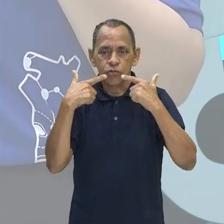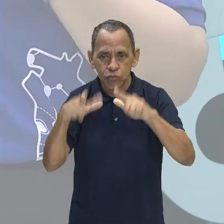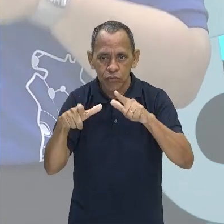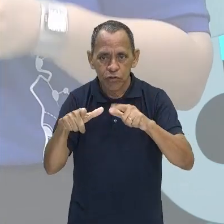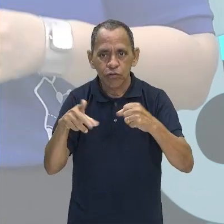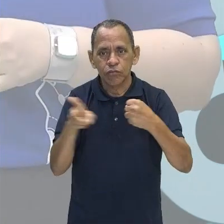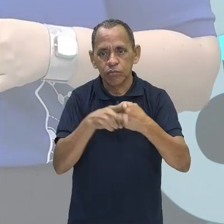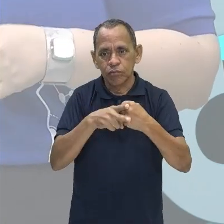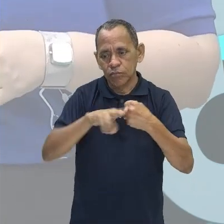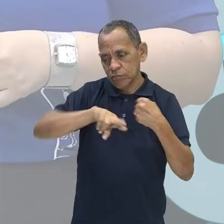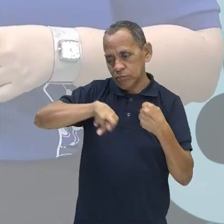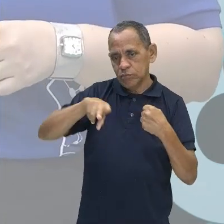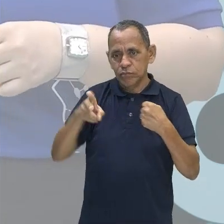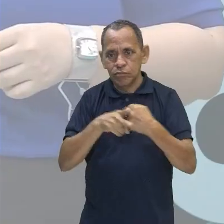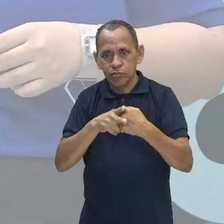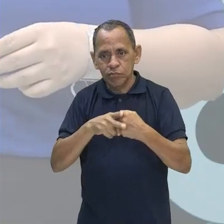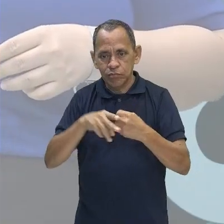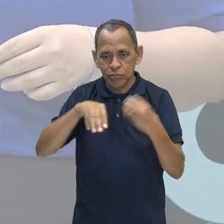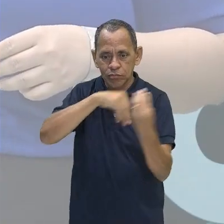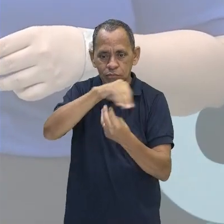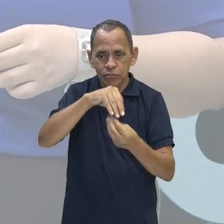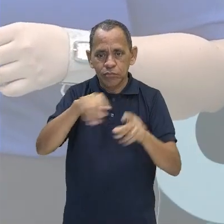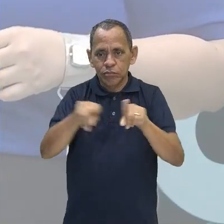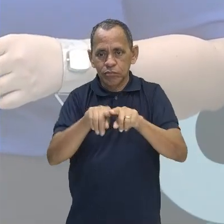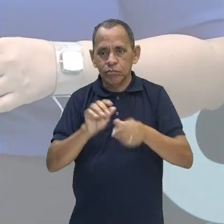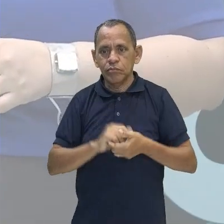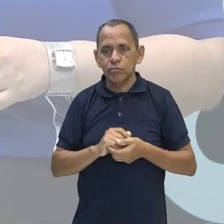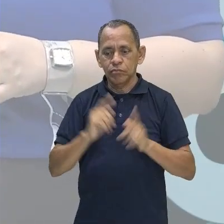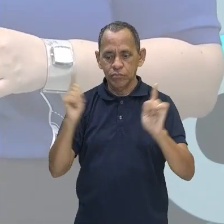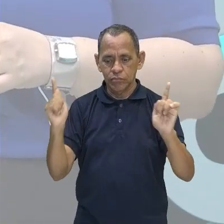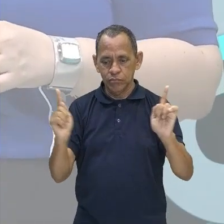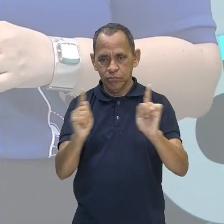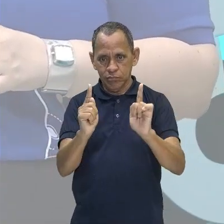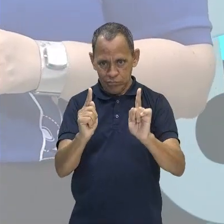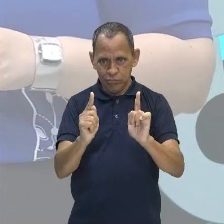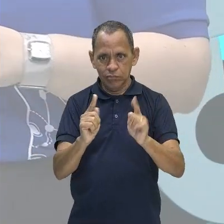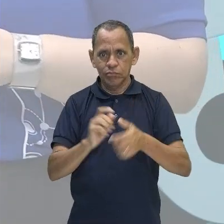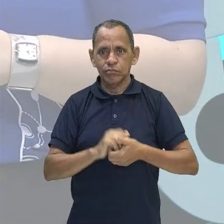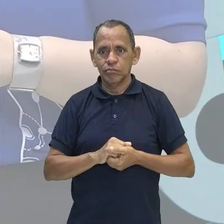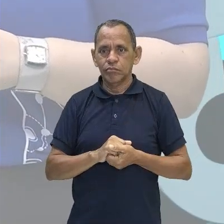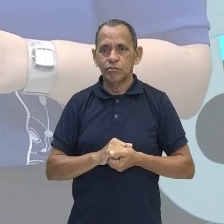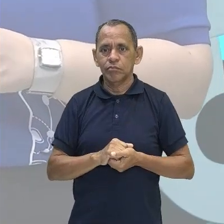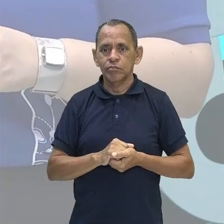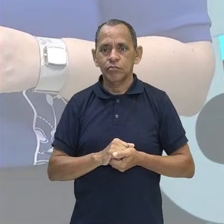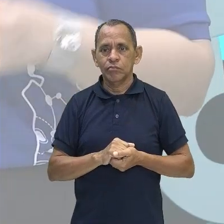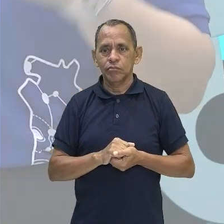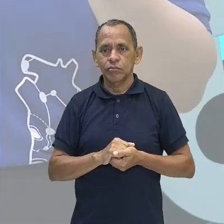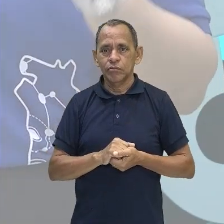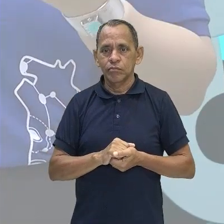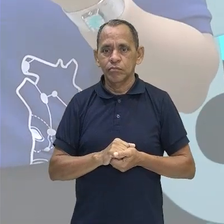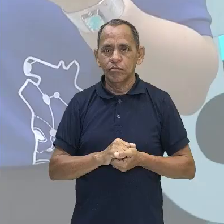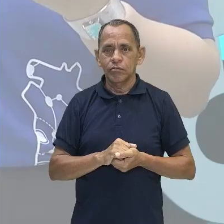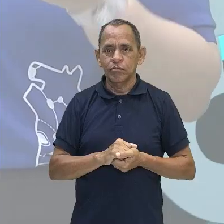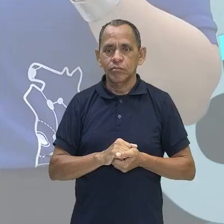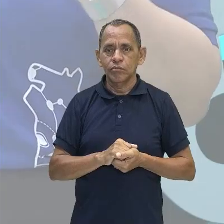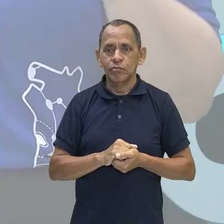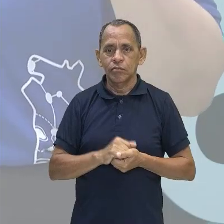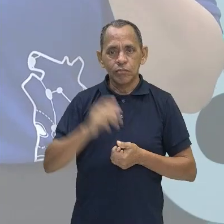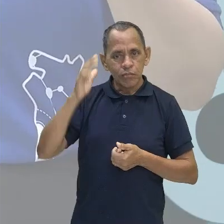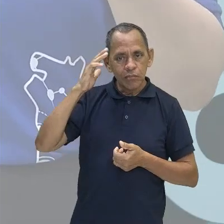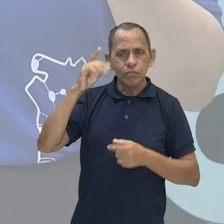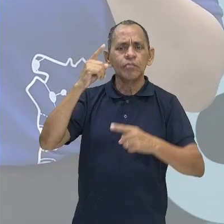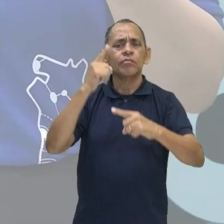ok? Avançando. A brevidade, vamos lá avançar, por favor? A brevidade vai acontecer